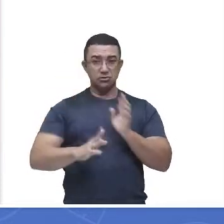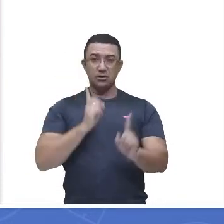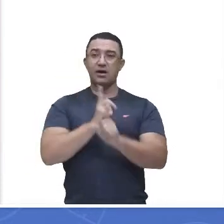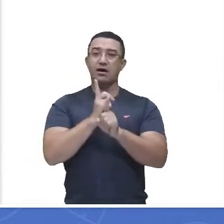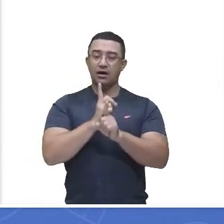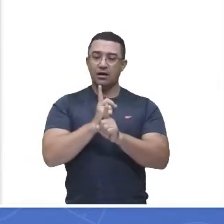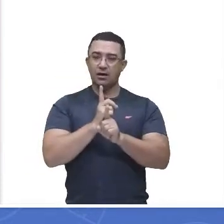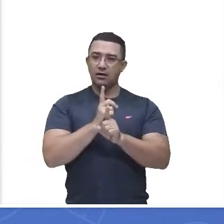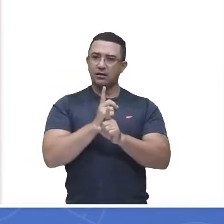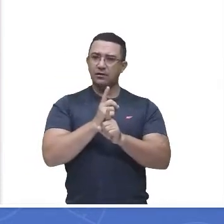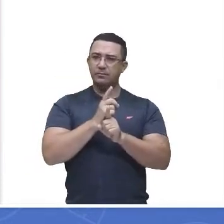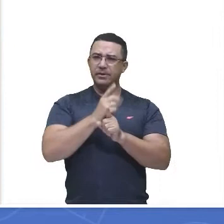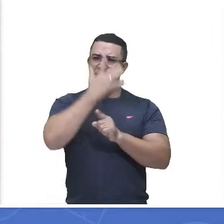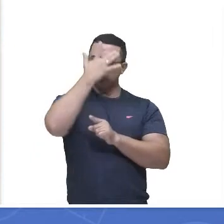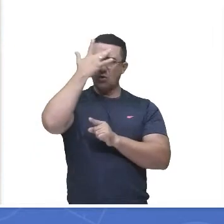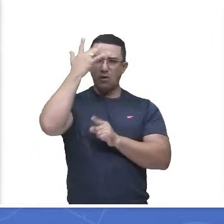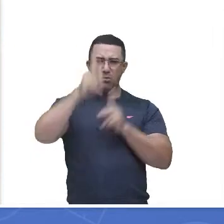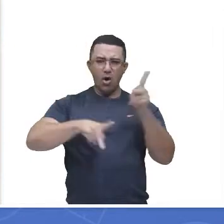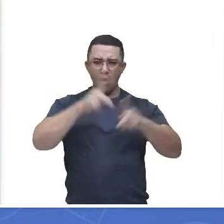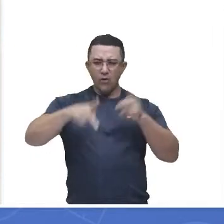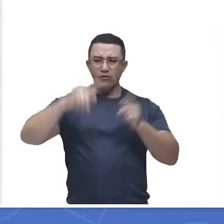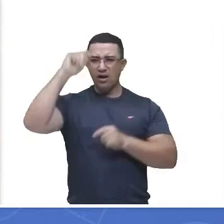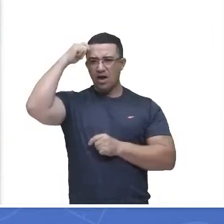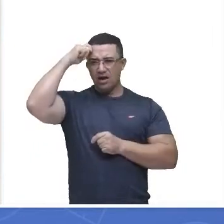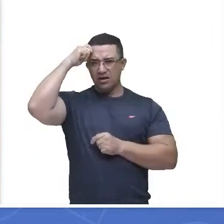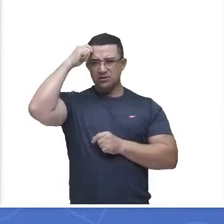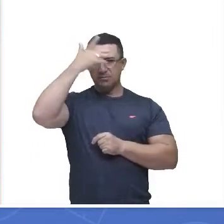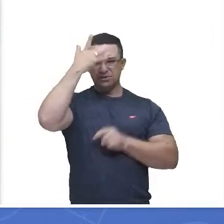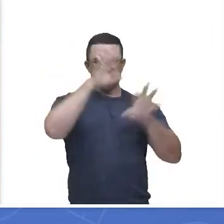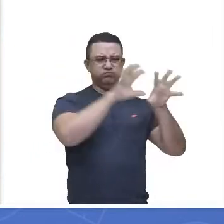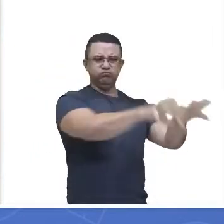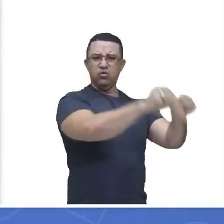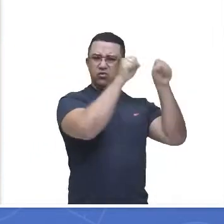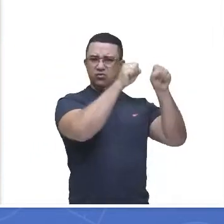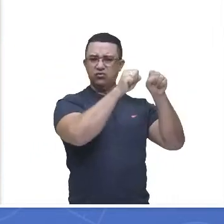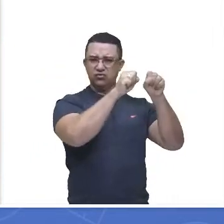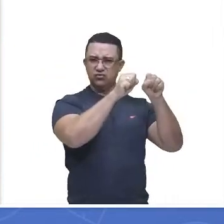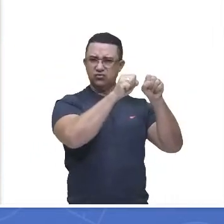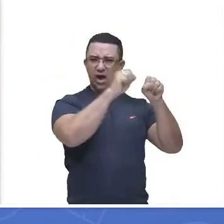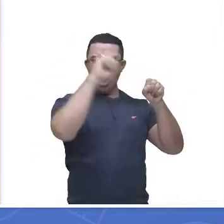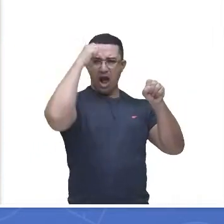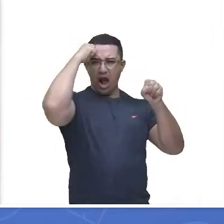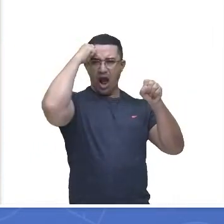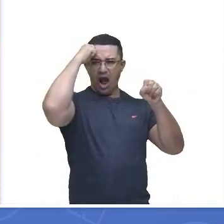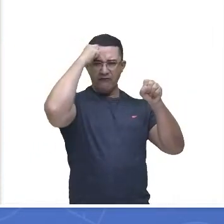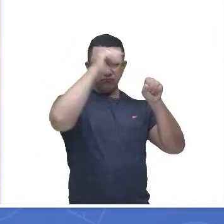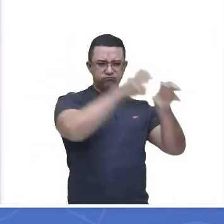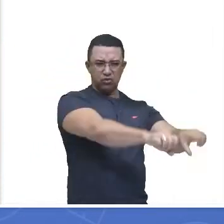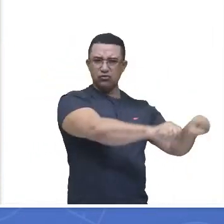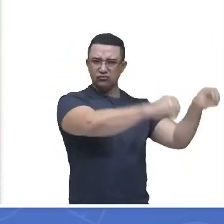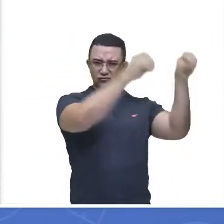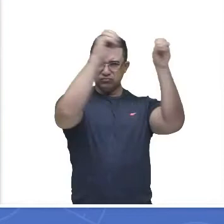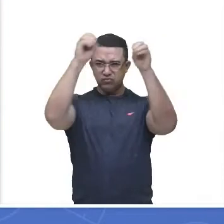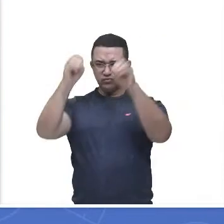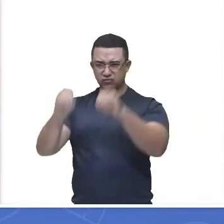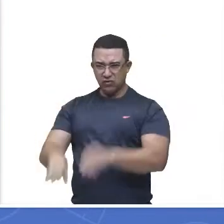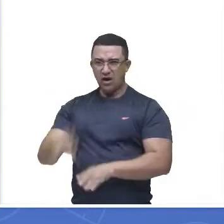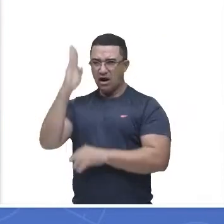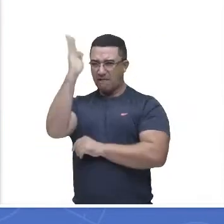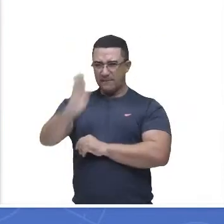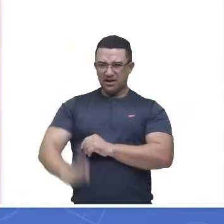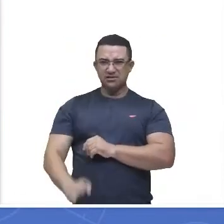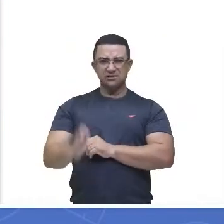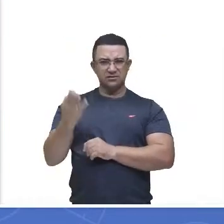tirados da sua terra e foram trazidos para cá sem querer estar aqui, né? E aí, se a gente observar